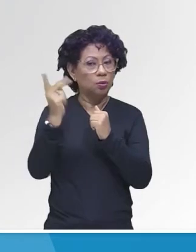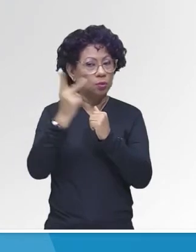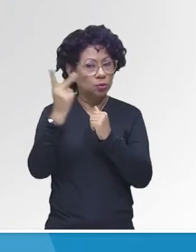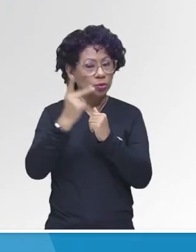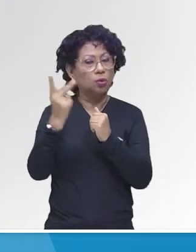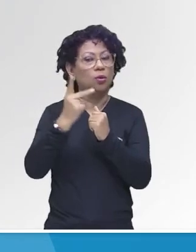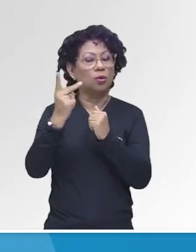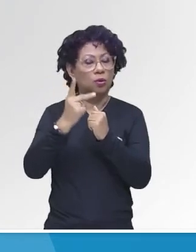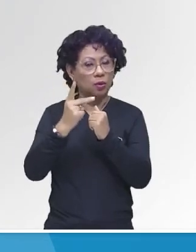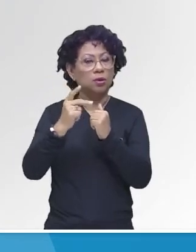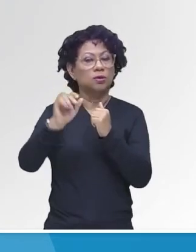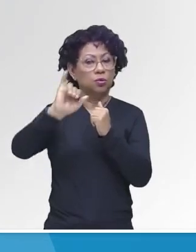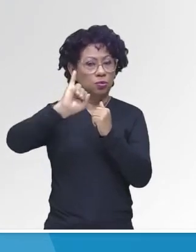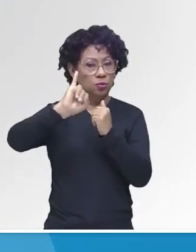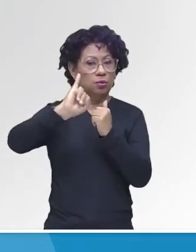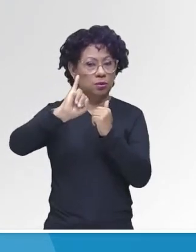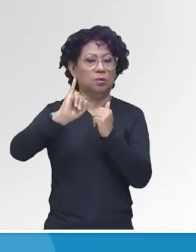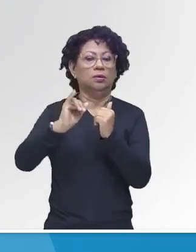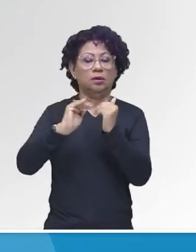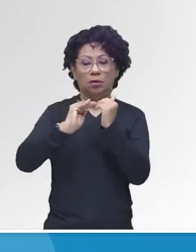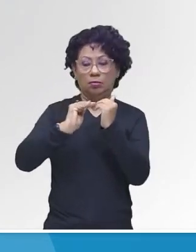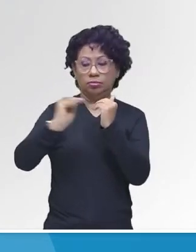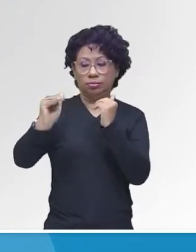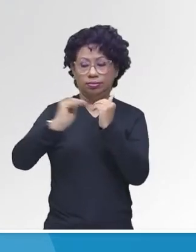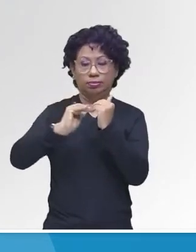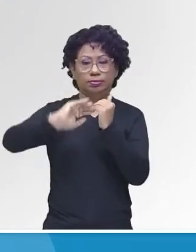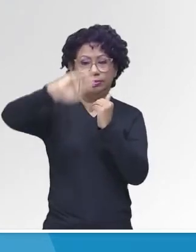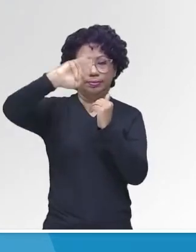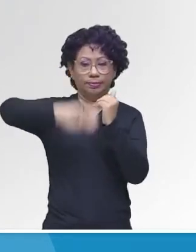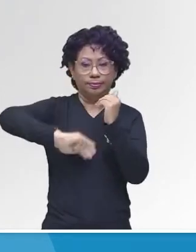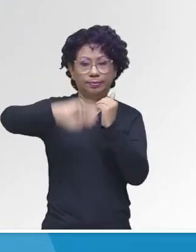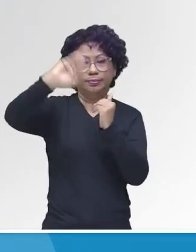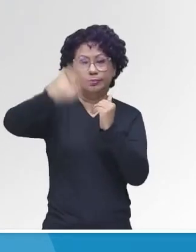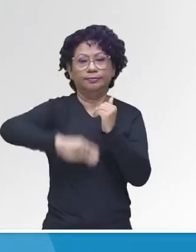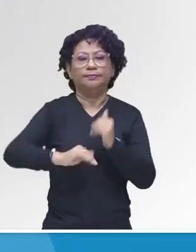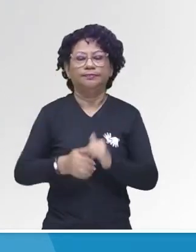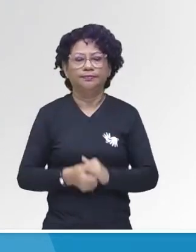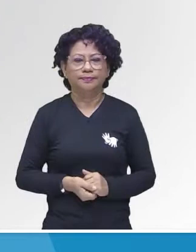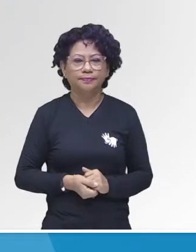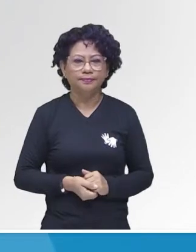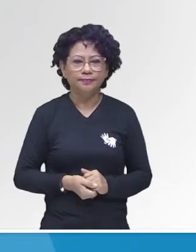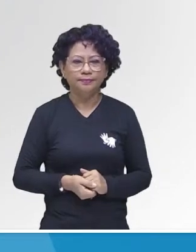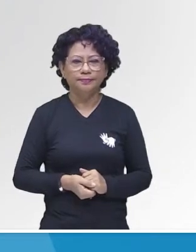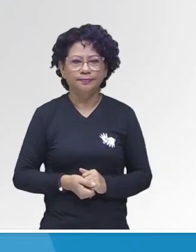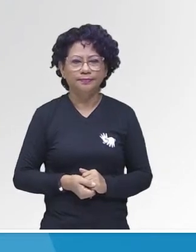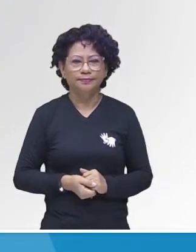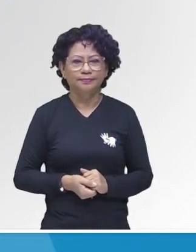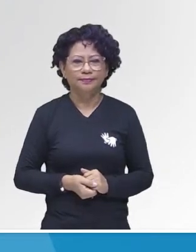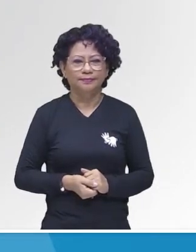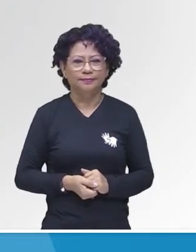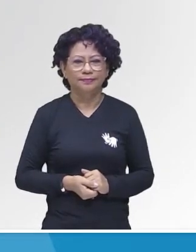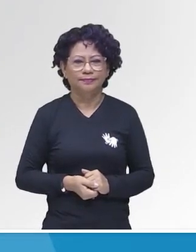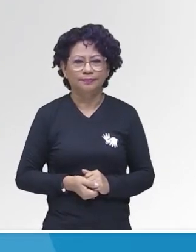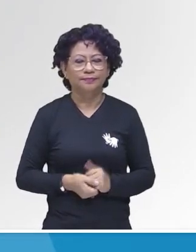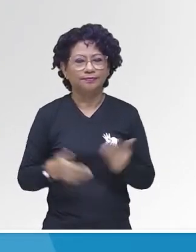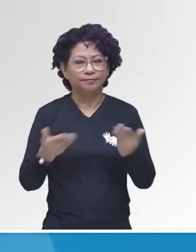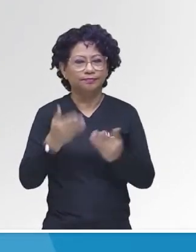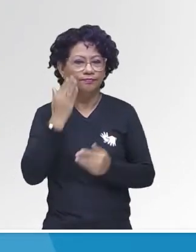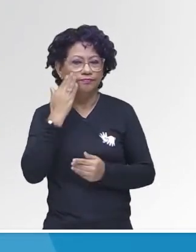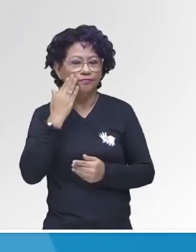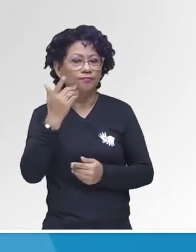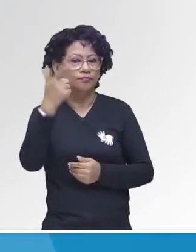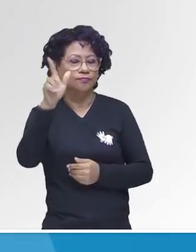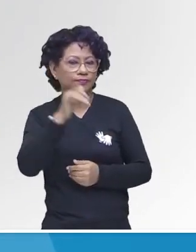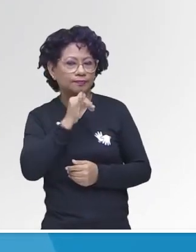classifica, né? Esses elementos pertencendo ou não aos nossos planos, ok? Vamos seguir em frente aí com